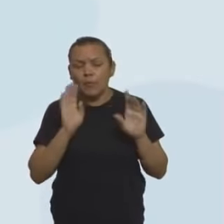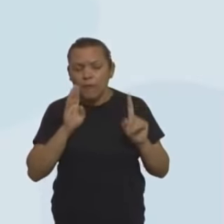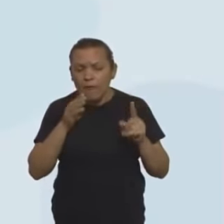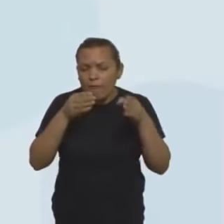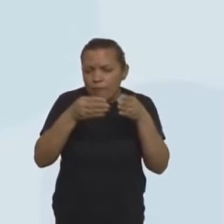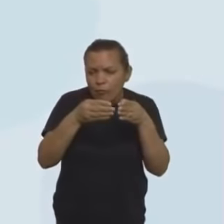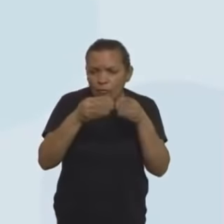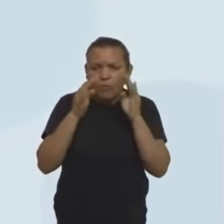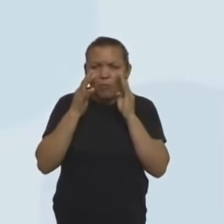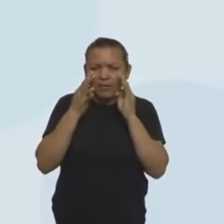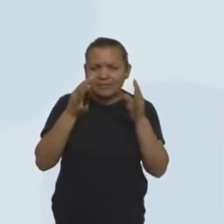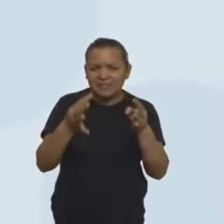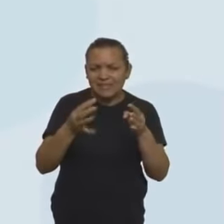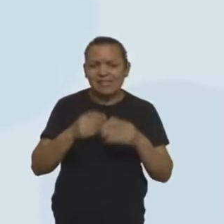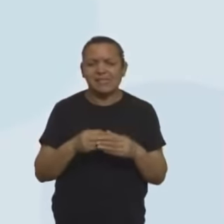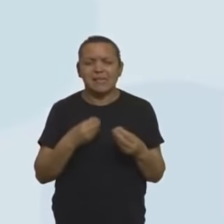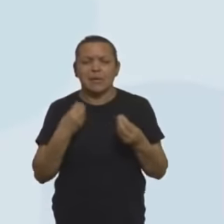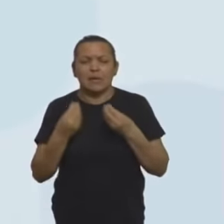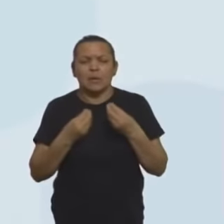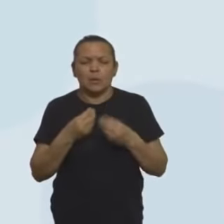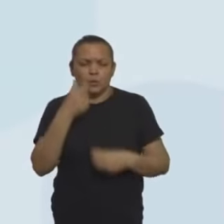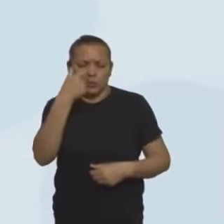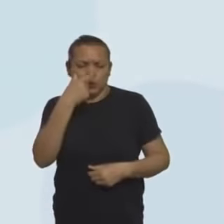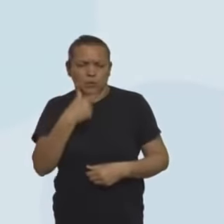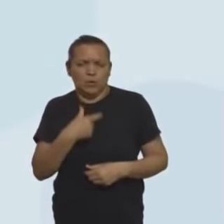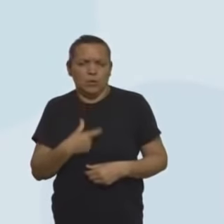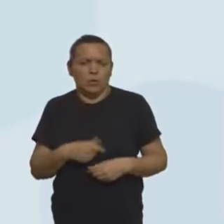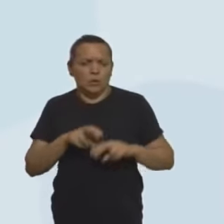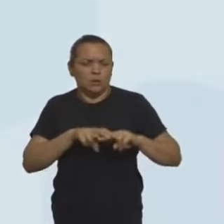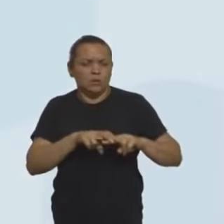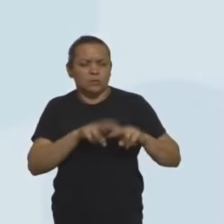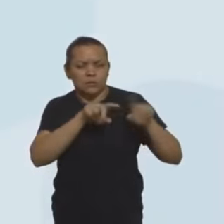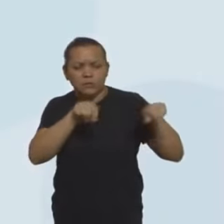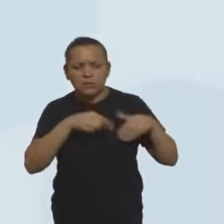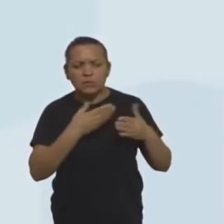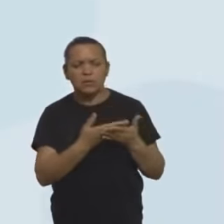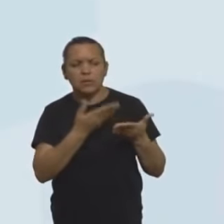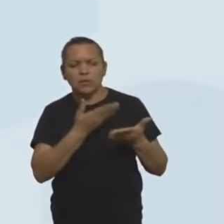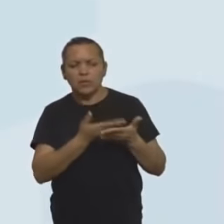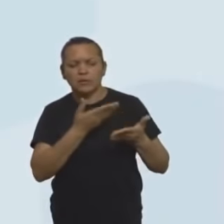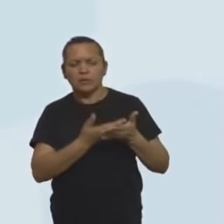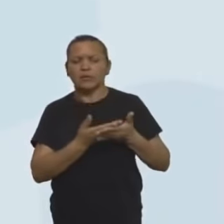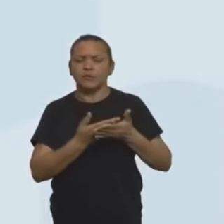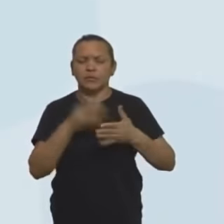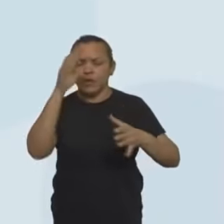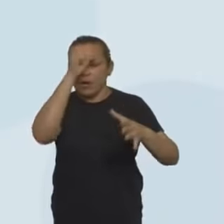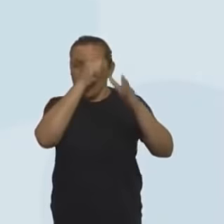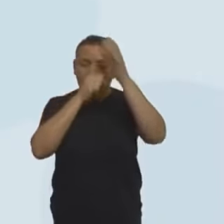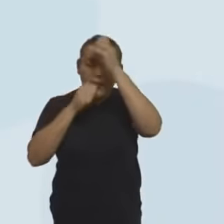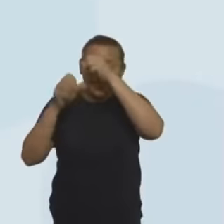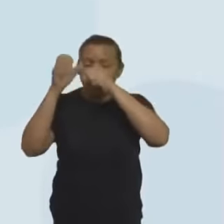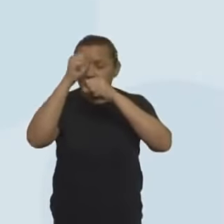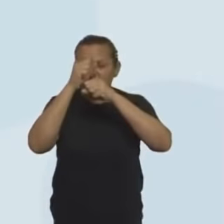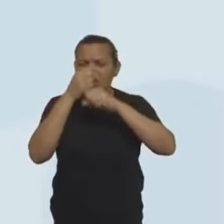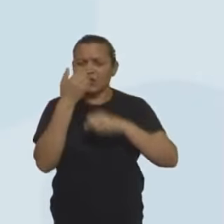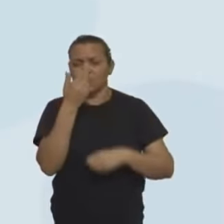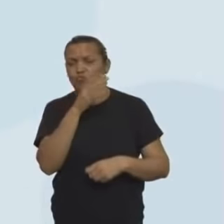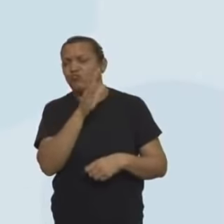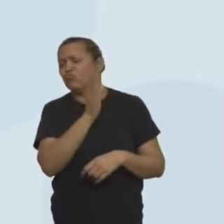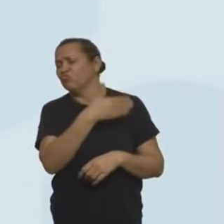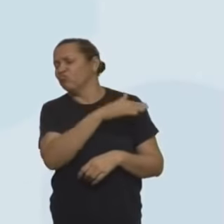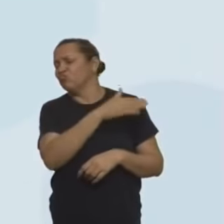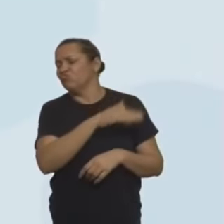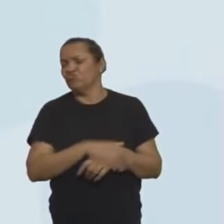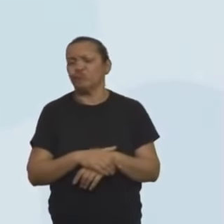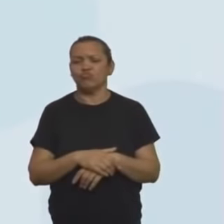minha atenção, né? Como que eu me posiciono mesmo para aprender a ignorar as